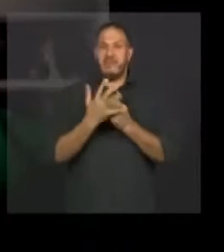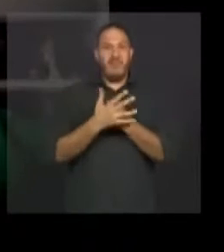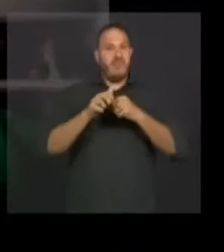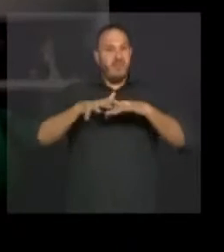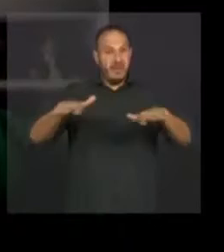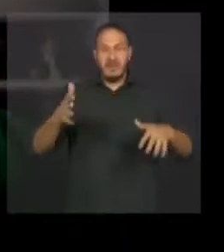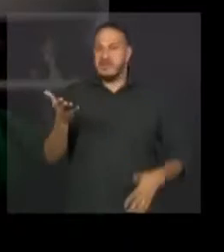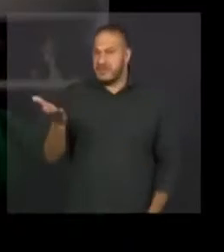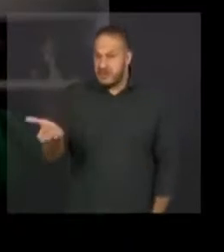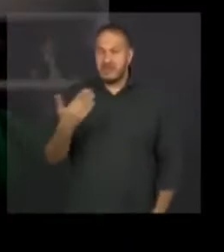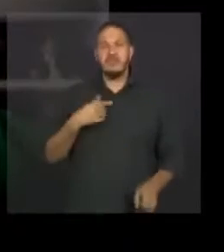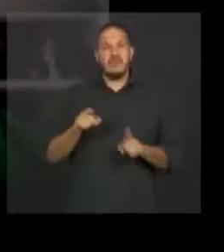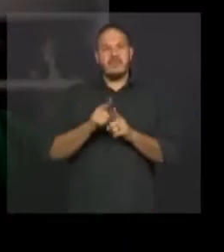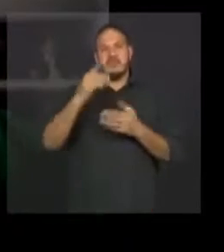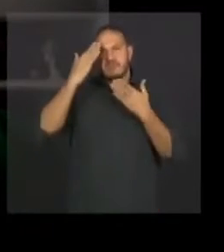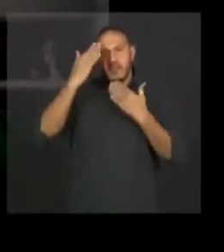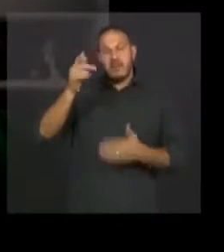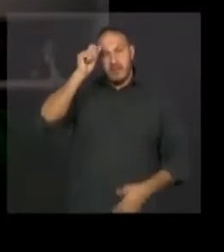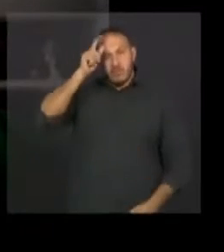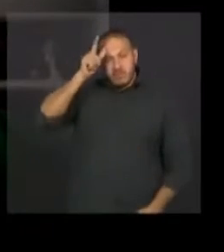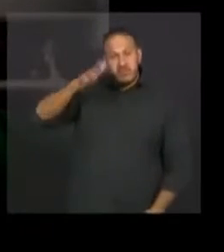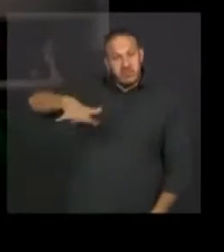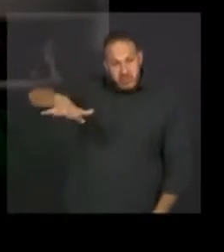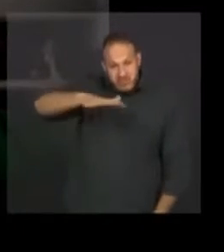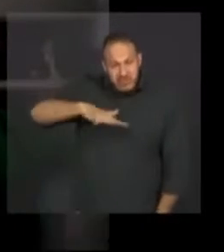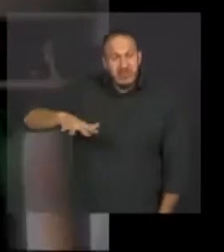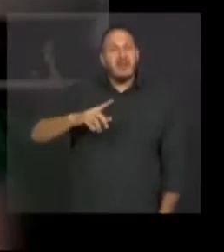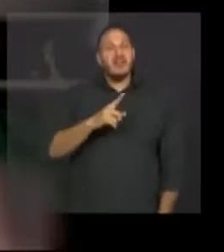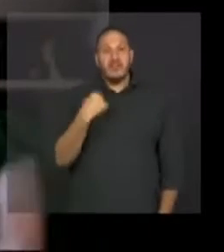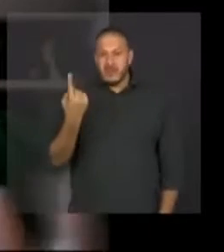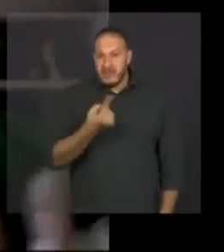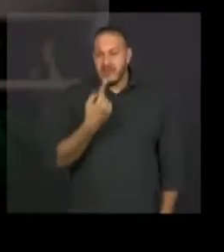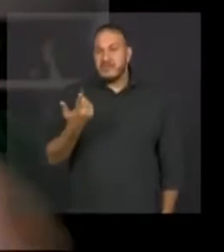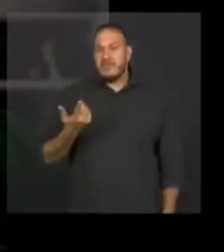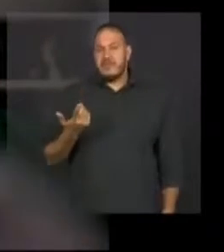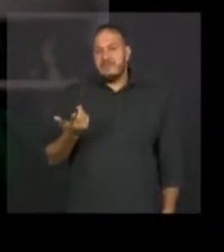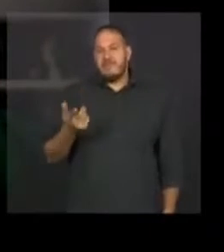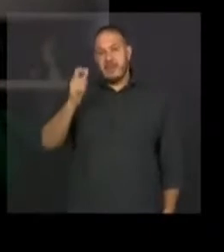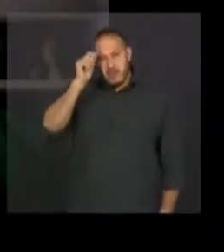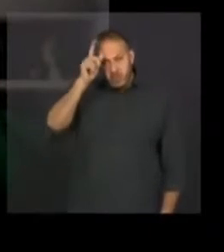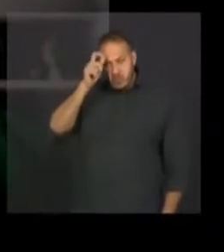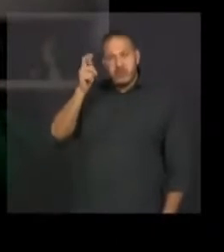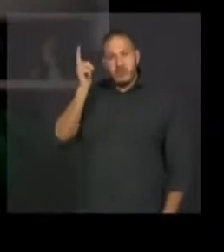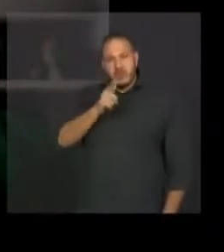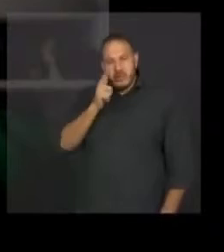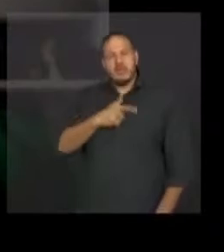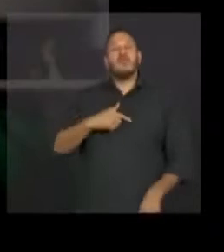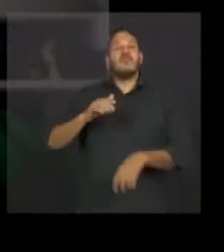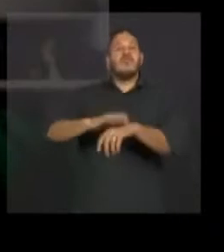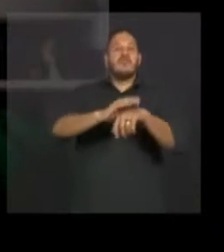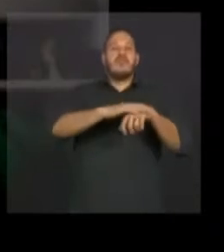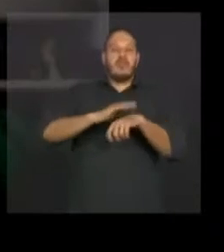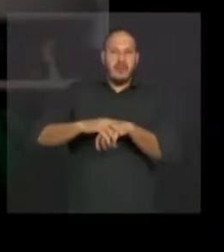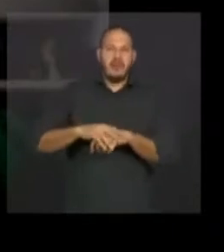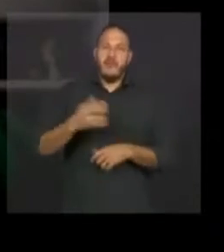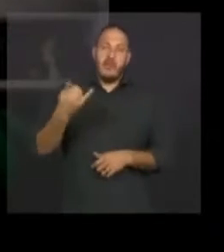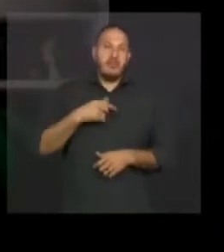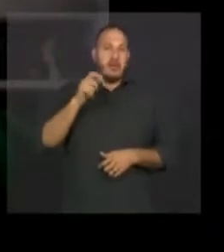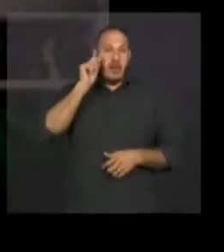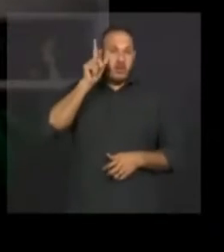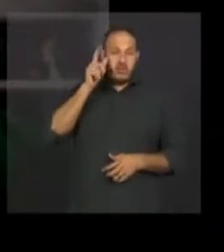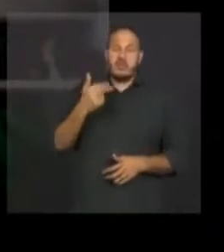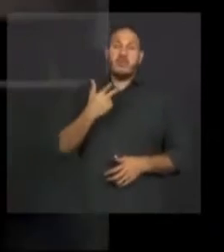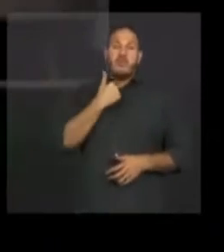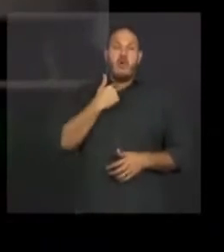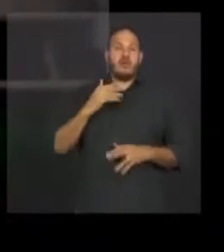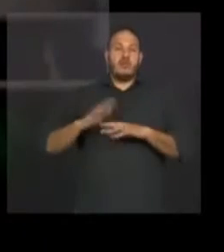calamidade pública. A cultura conseguiu, assim, obteve a seguinte resposta, o seguinte posicionamento: a cultura não pode